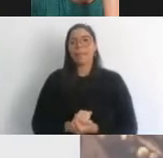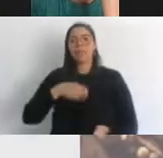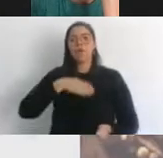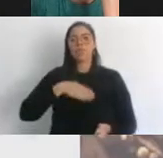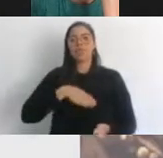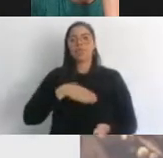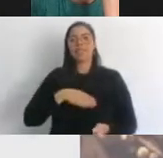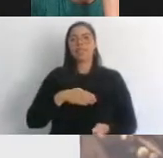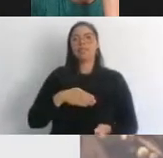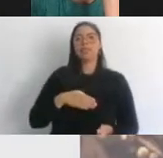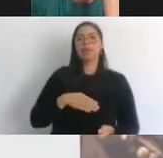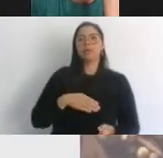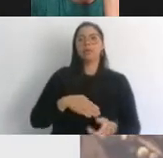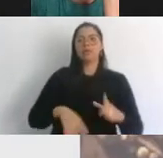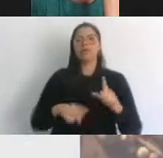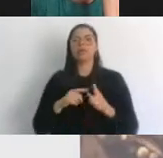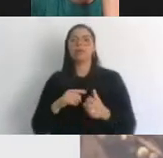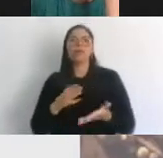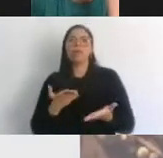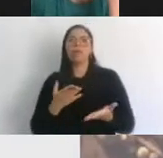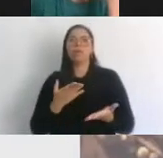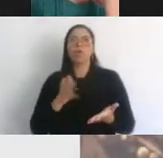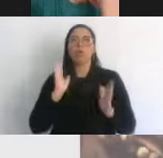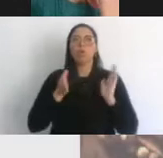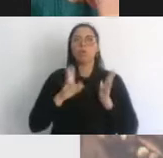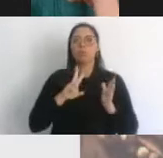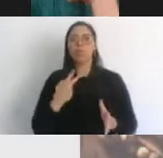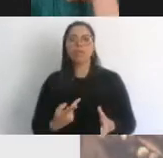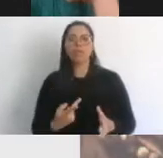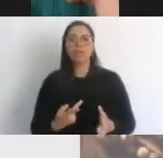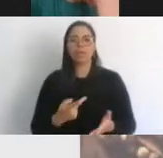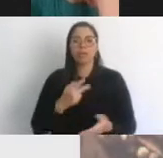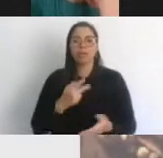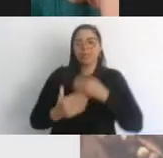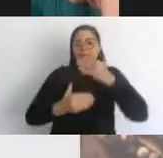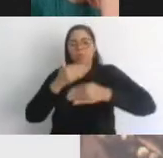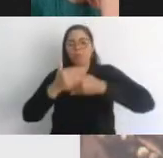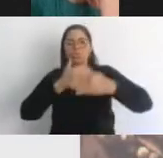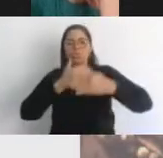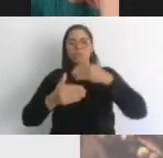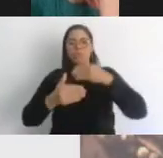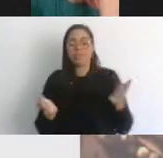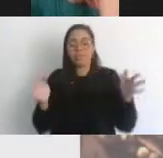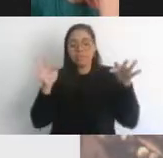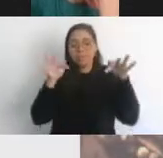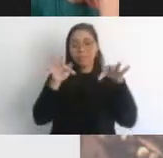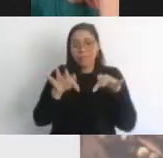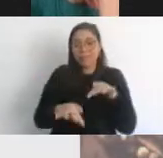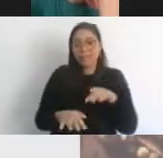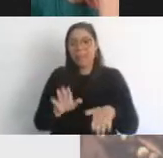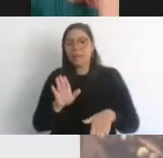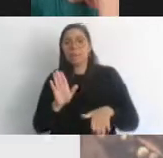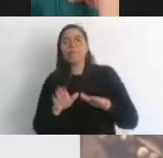considerada ainda uma língua marginal uma coisa que está sendo constituída vai ser fim da da mesma sua constituição mais ou menos uma